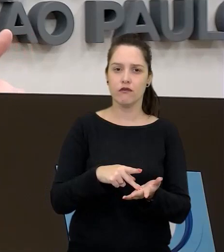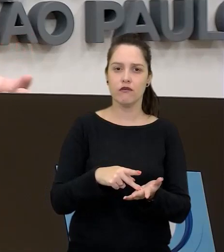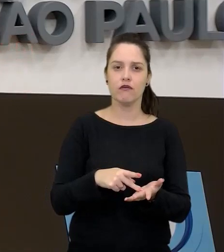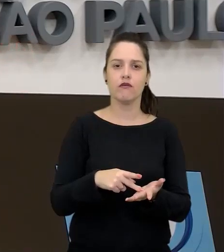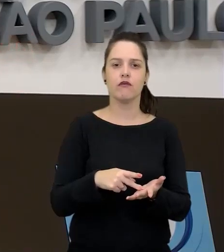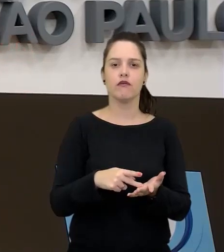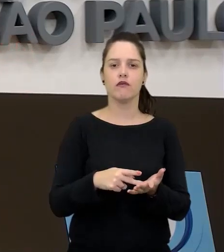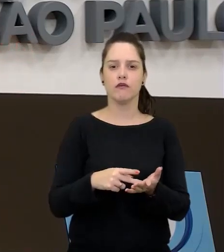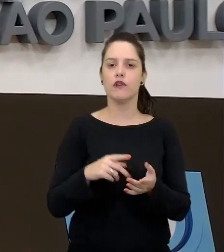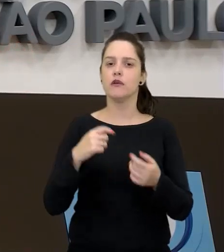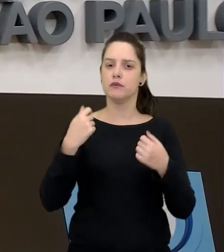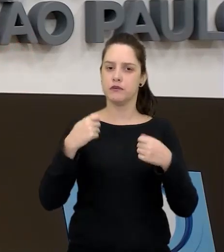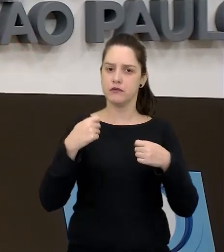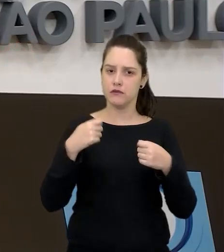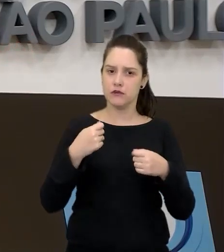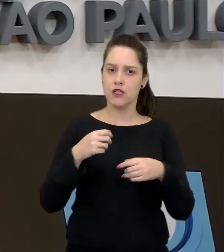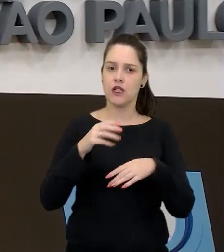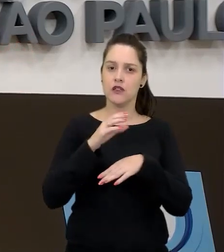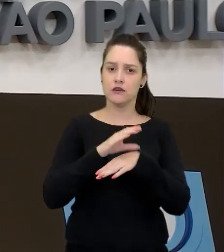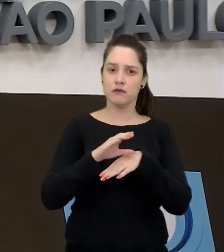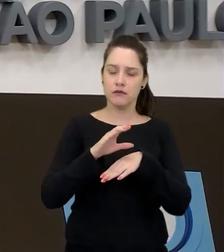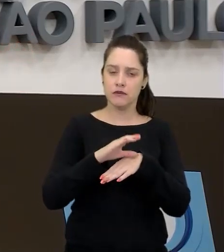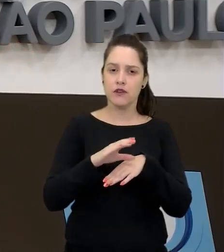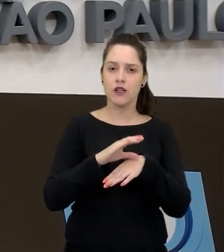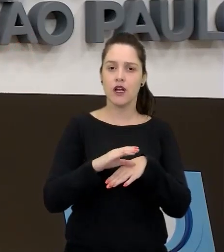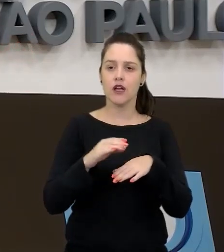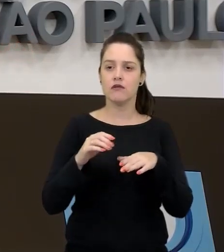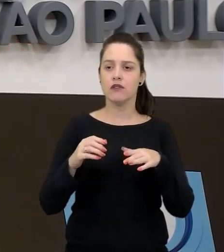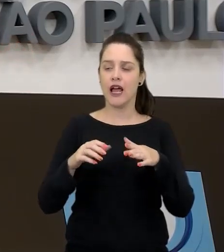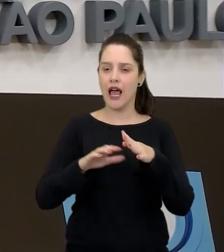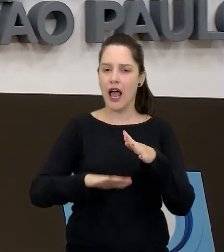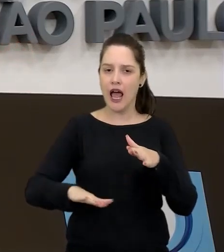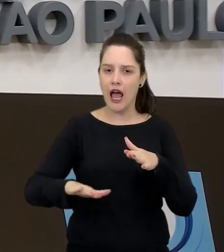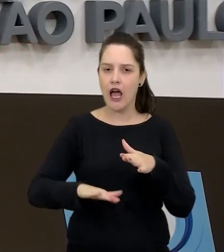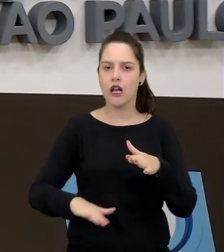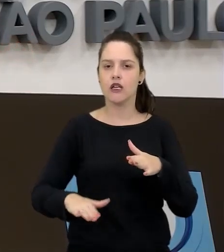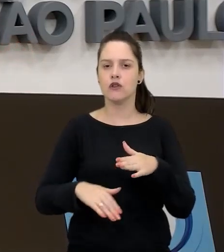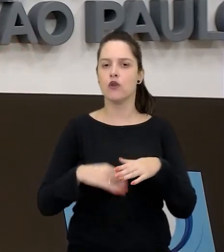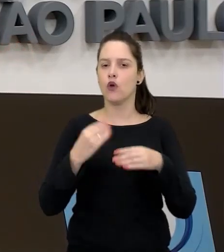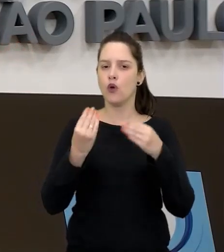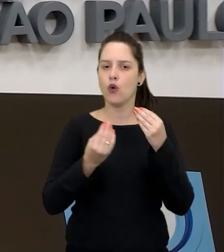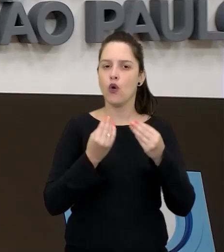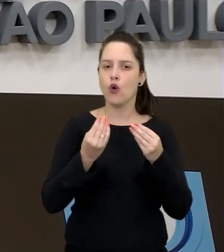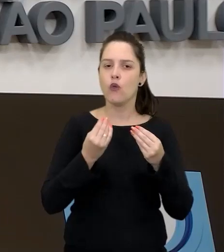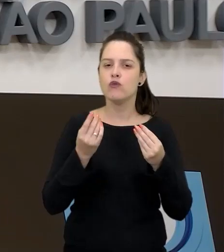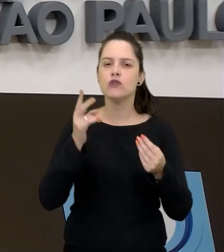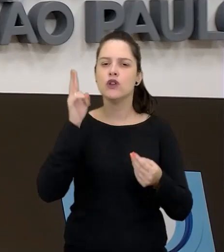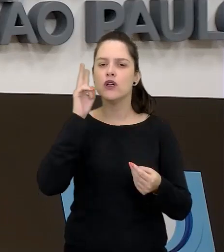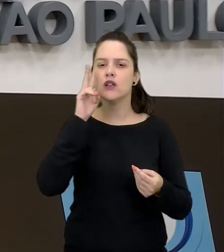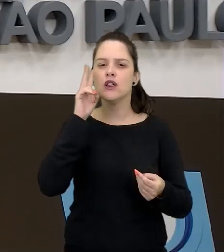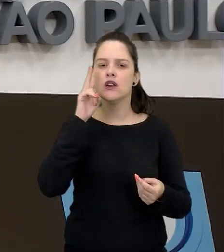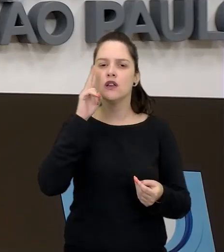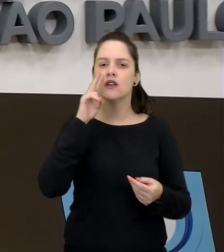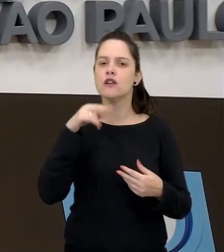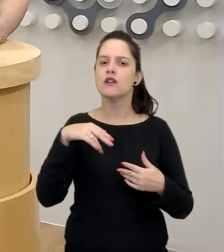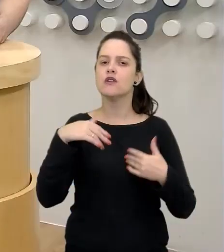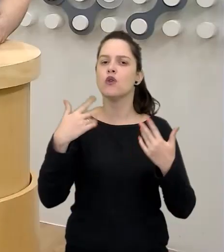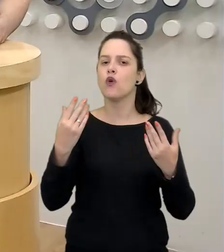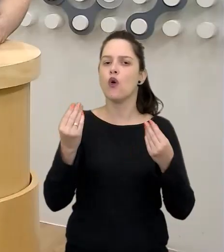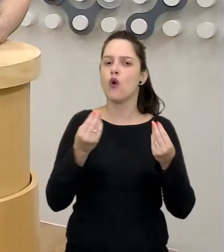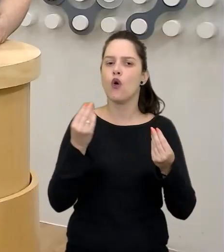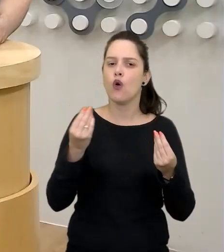né? Então tem cursos de storytelling para marcas, como que você conta a história da sua marca de uma forma que